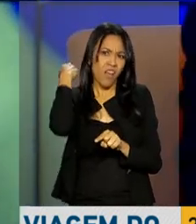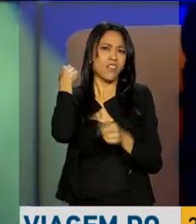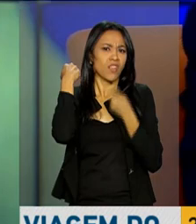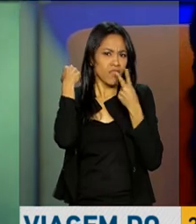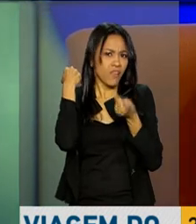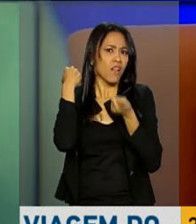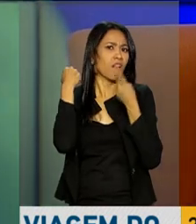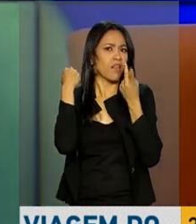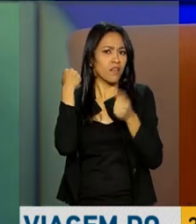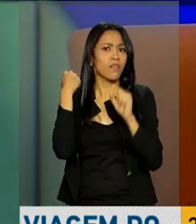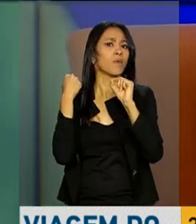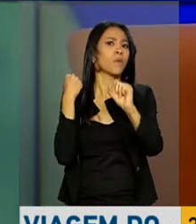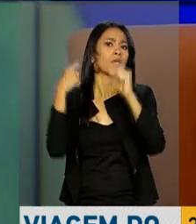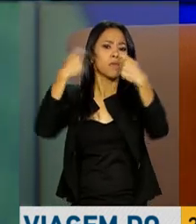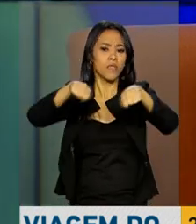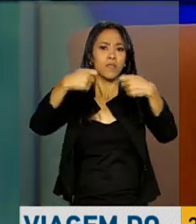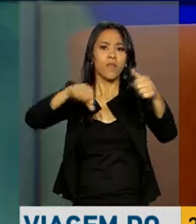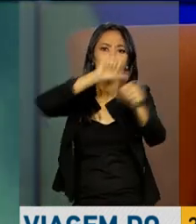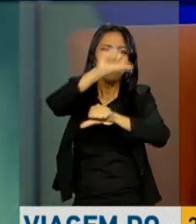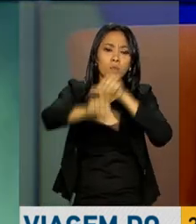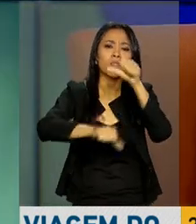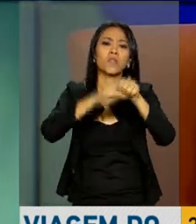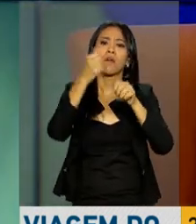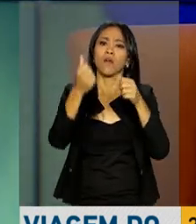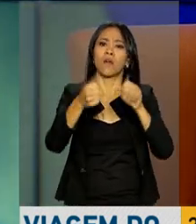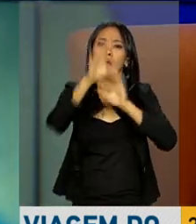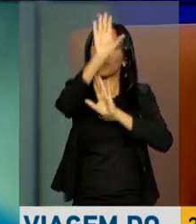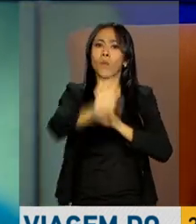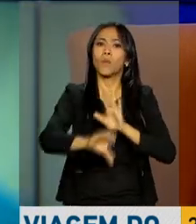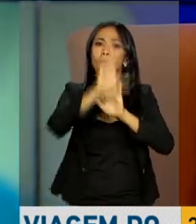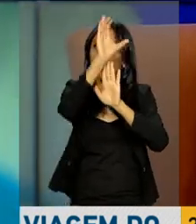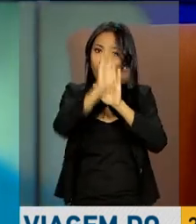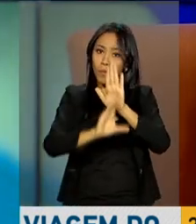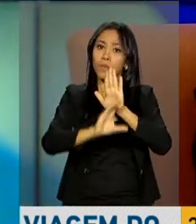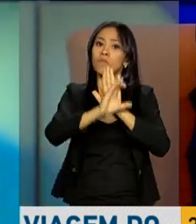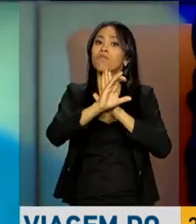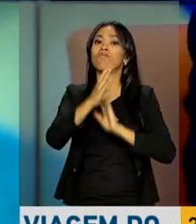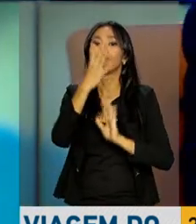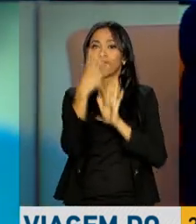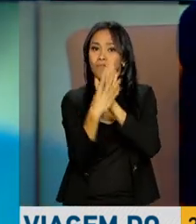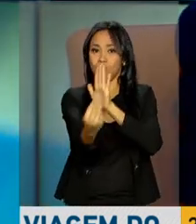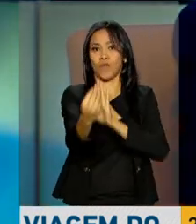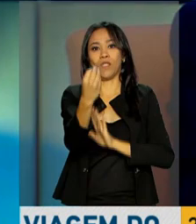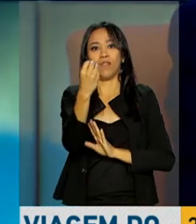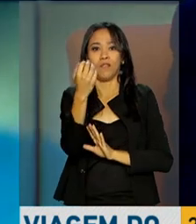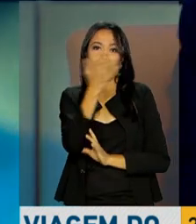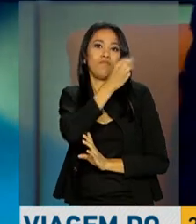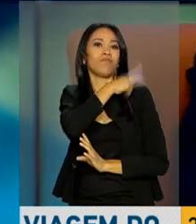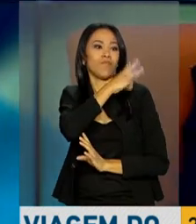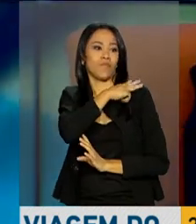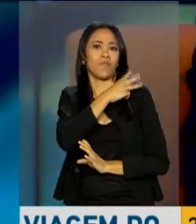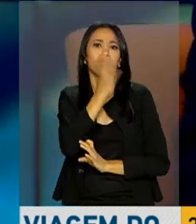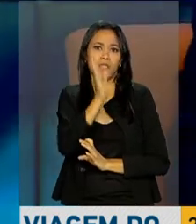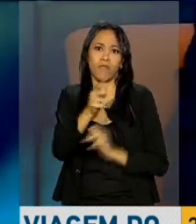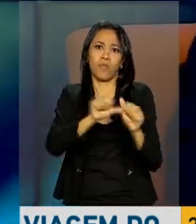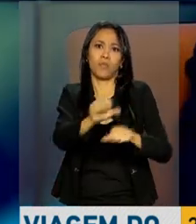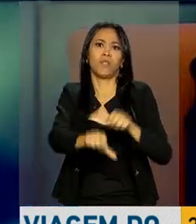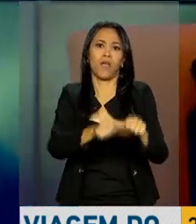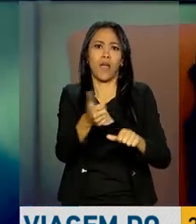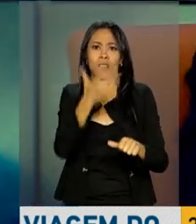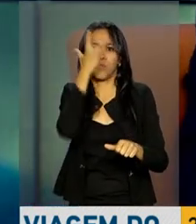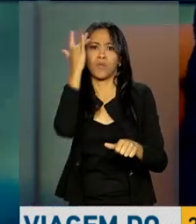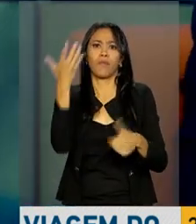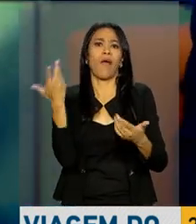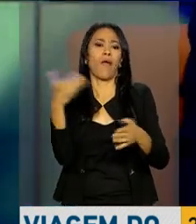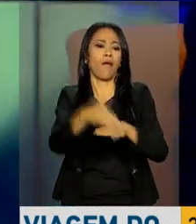na necessidade da reforma do ensino médio, porque ao longo do tempo as pessoas diziam, bom, mas aqui as pessoas entram